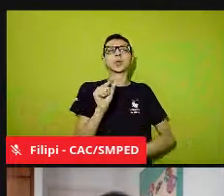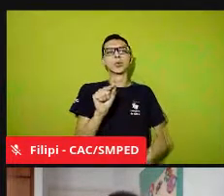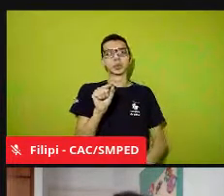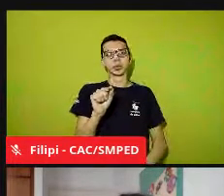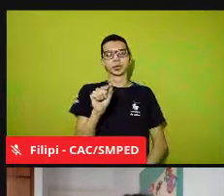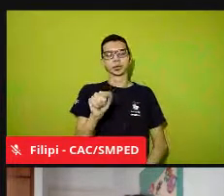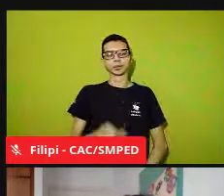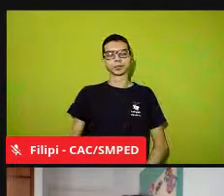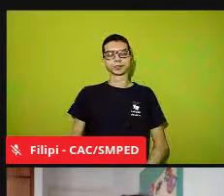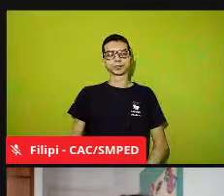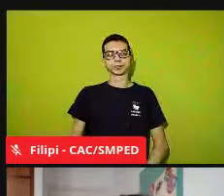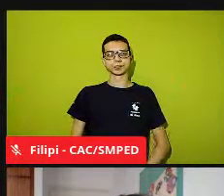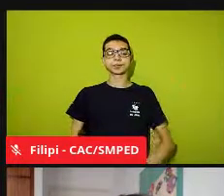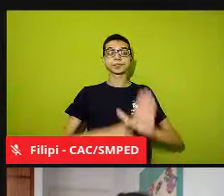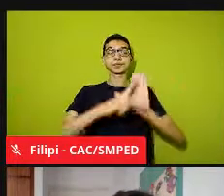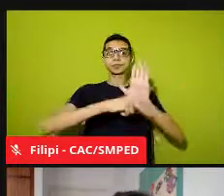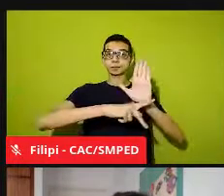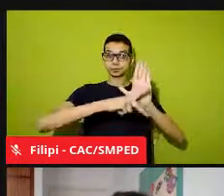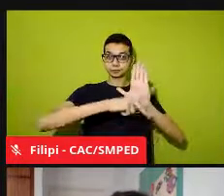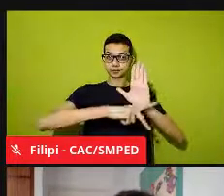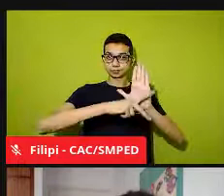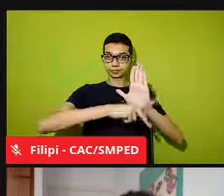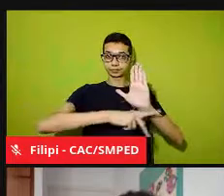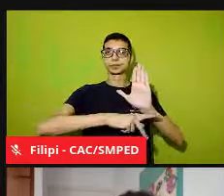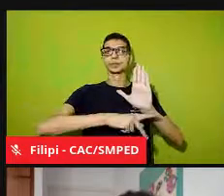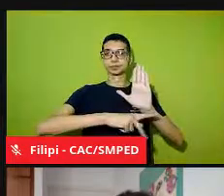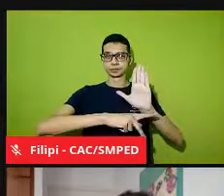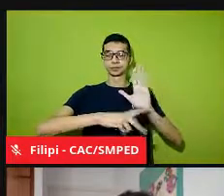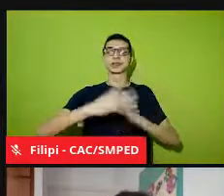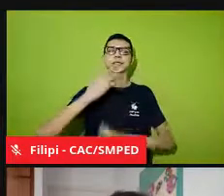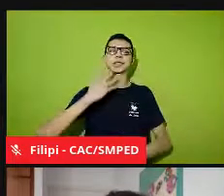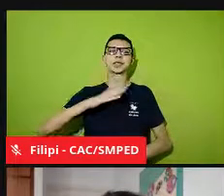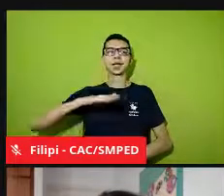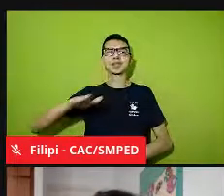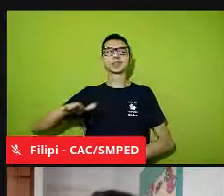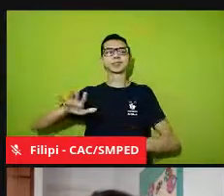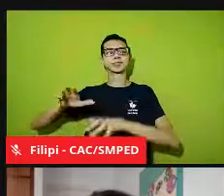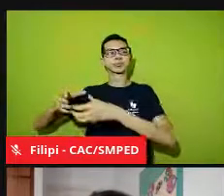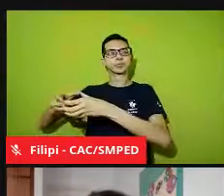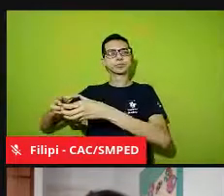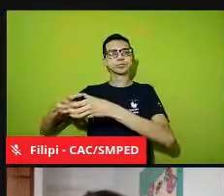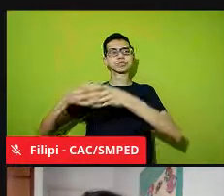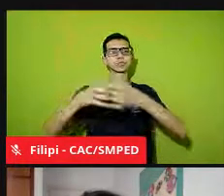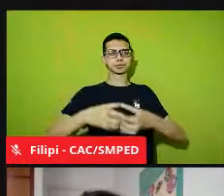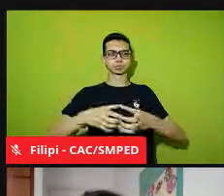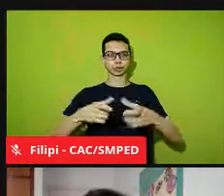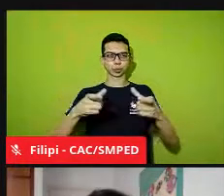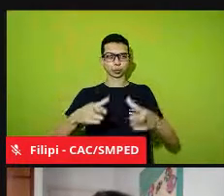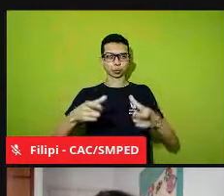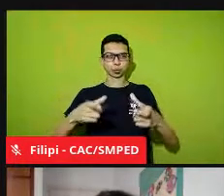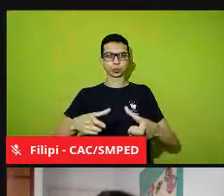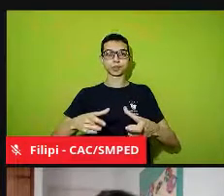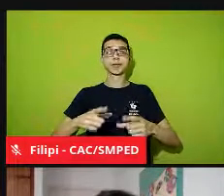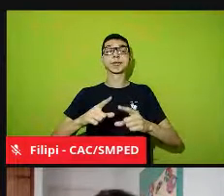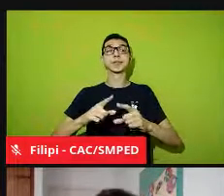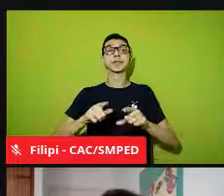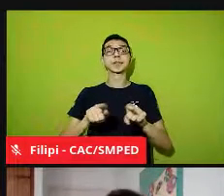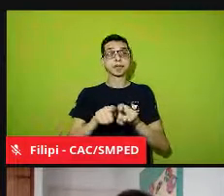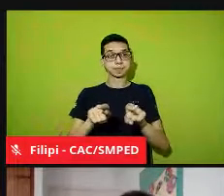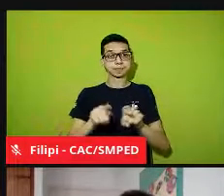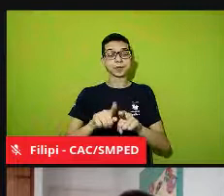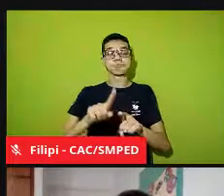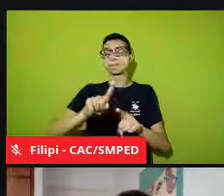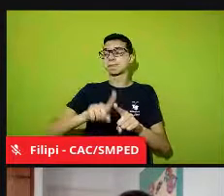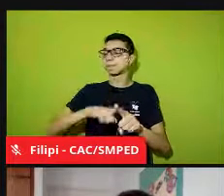esse projeto para levar então as crianças para essa programação, e mais do que isso, a gente queria